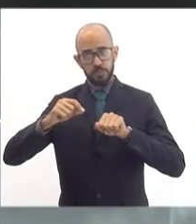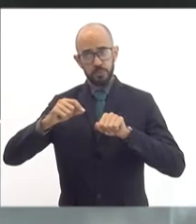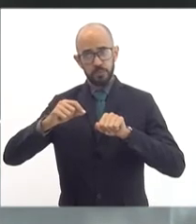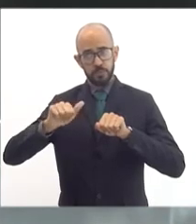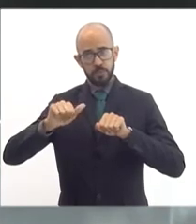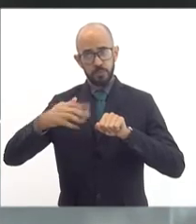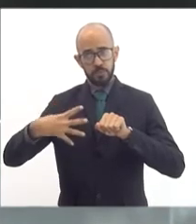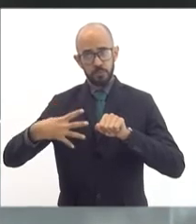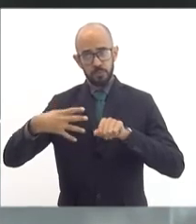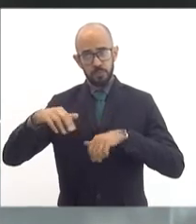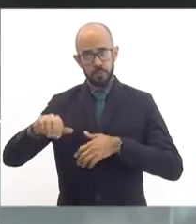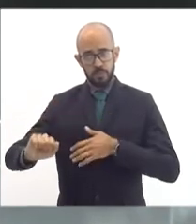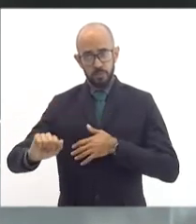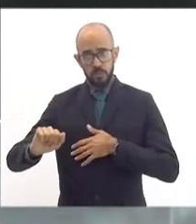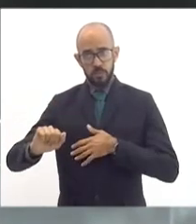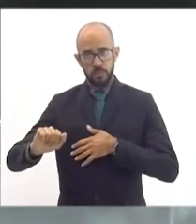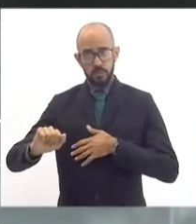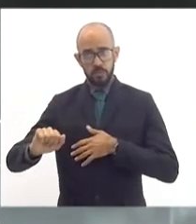14A,